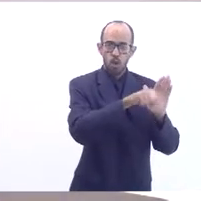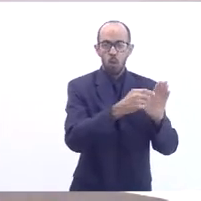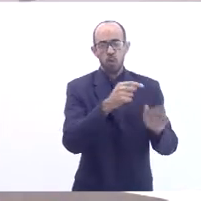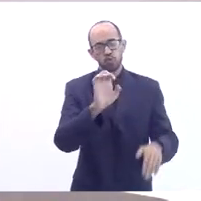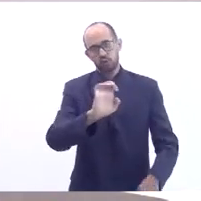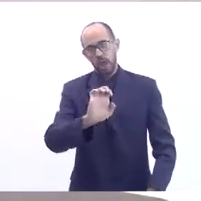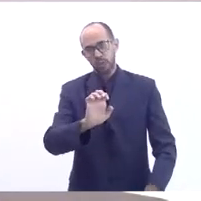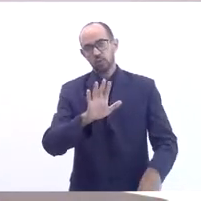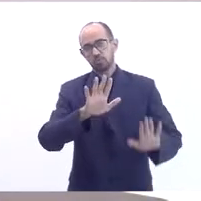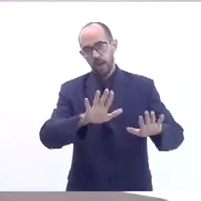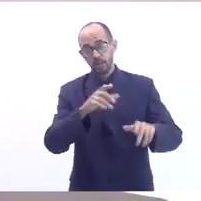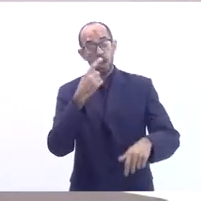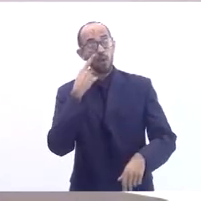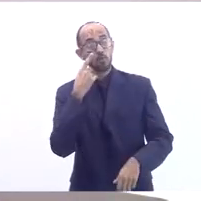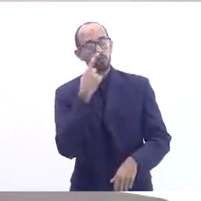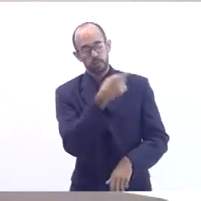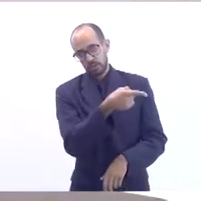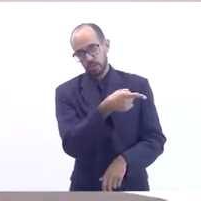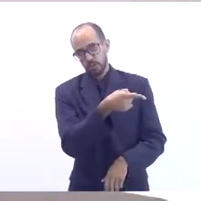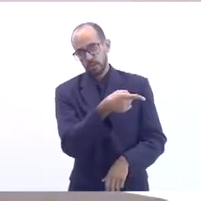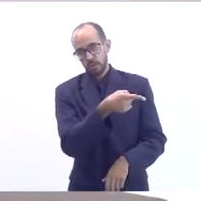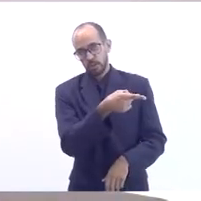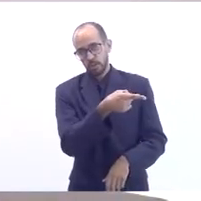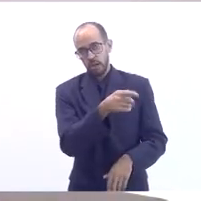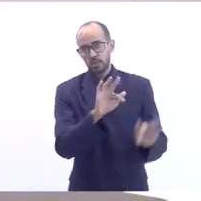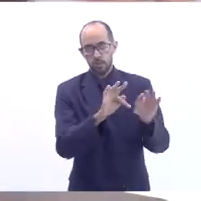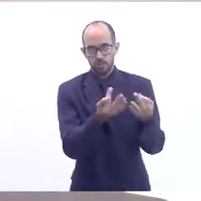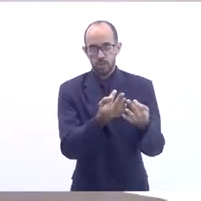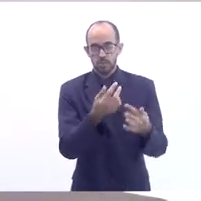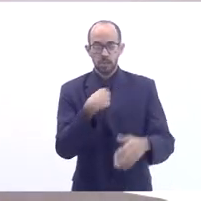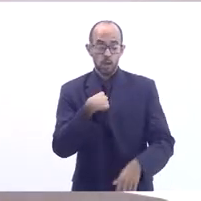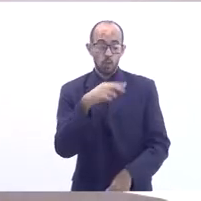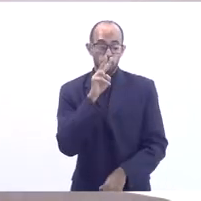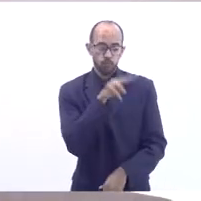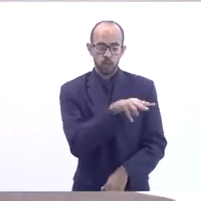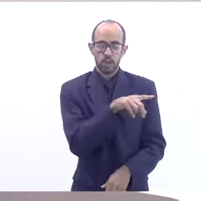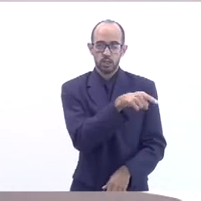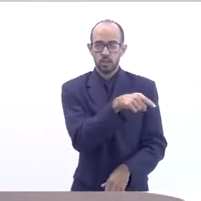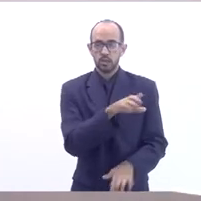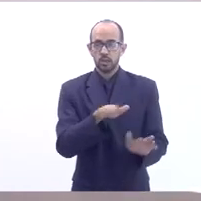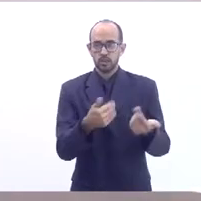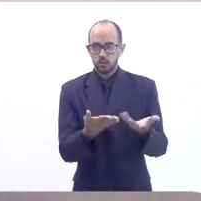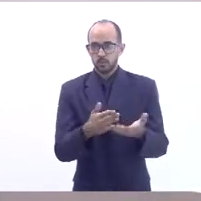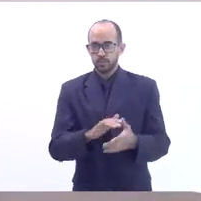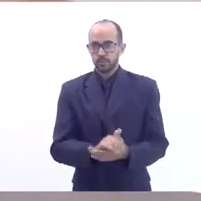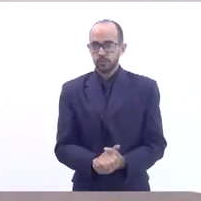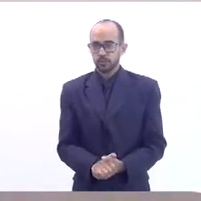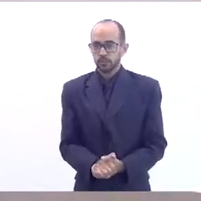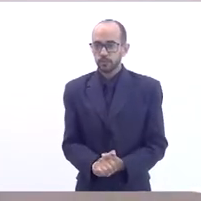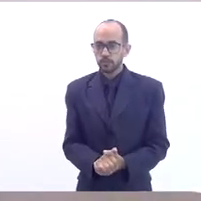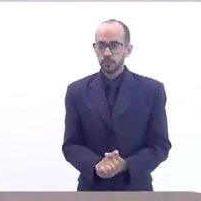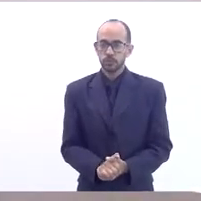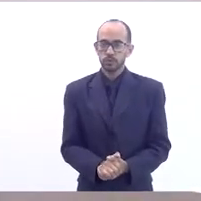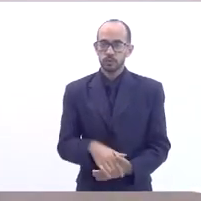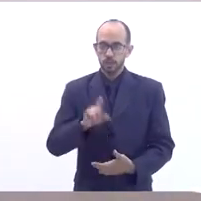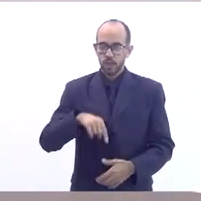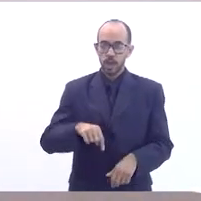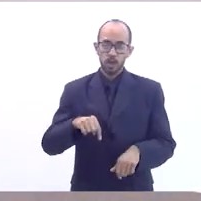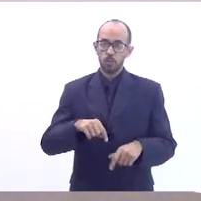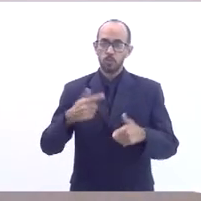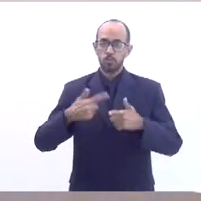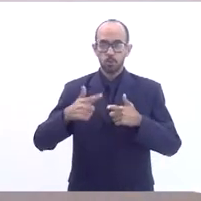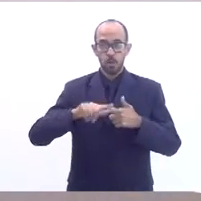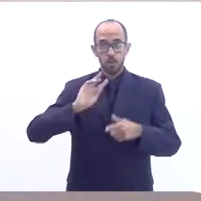votar favorável que eu fui lá e vir as famílias então na questão é e de humanismo e